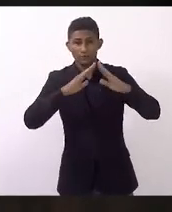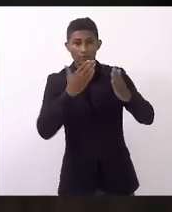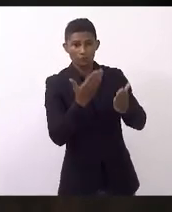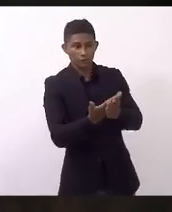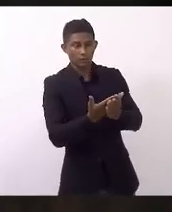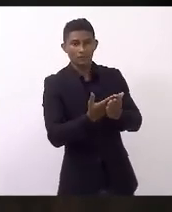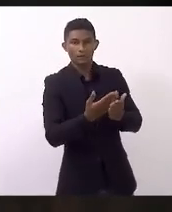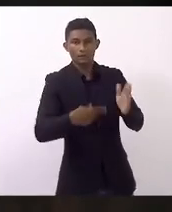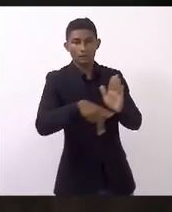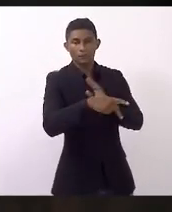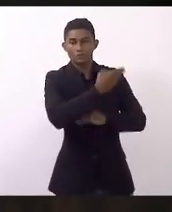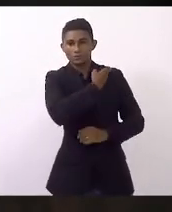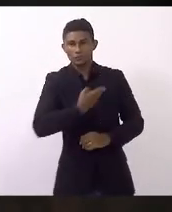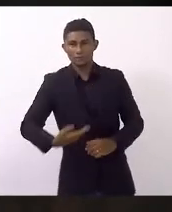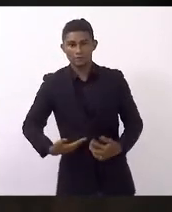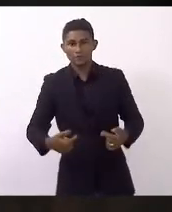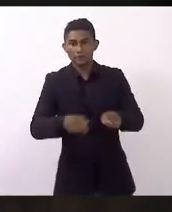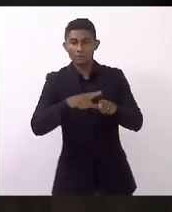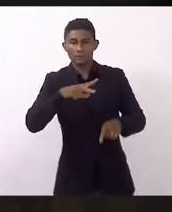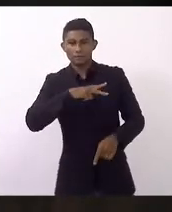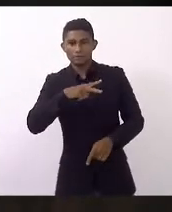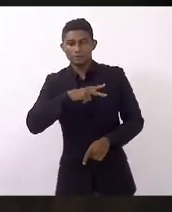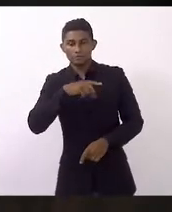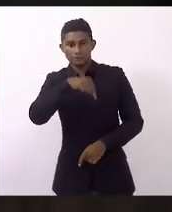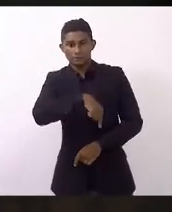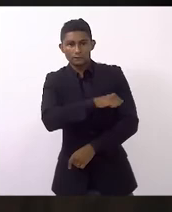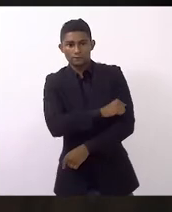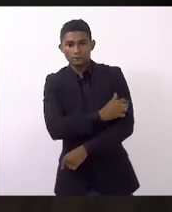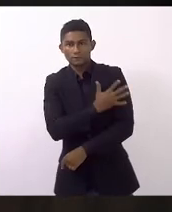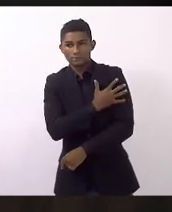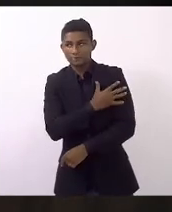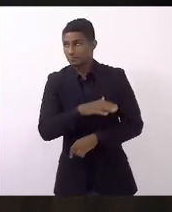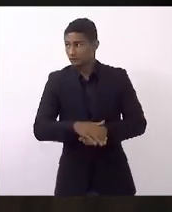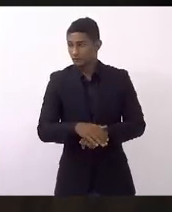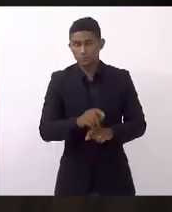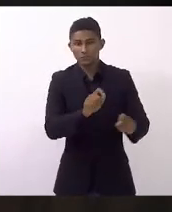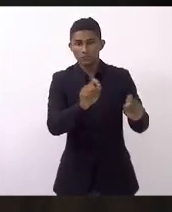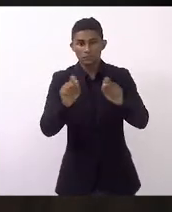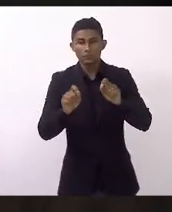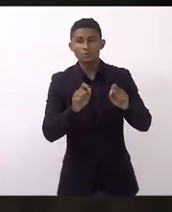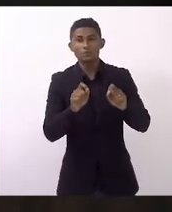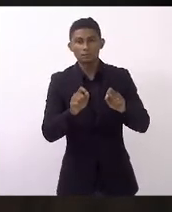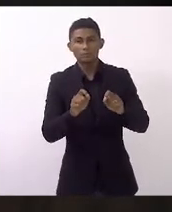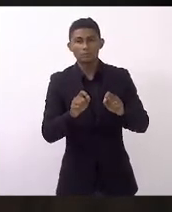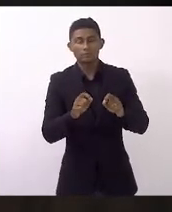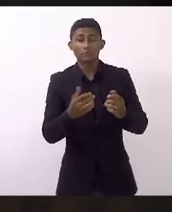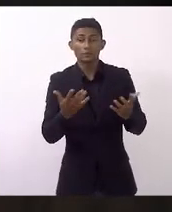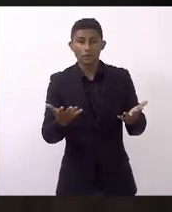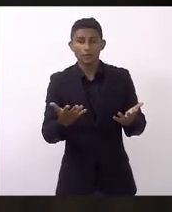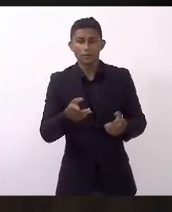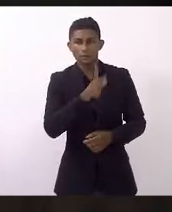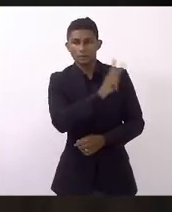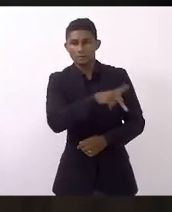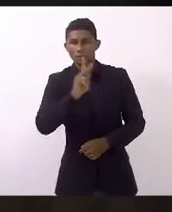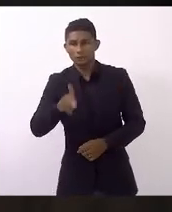e privadas do ensino fundamental e médio do Estado do Rio de Janeiro, de valorização e respeito ao trabalho do professor